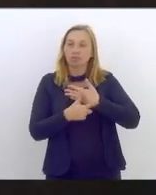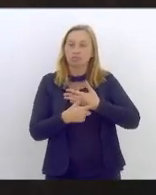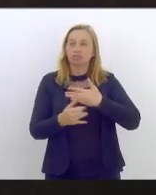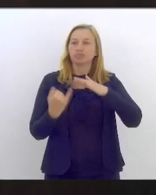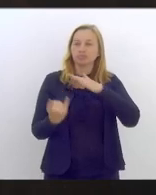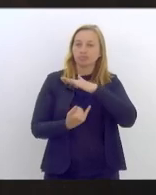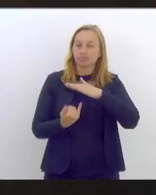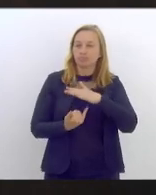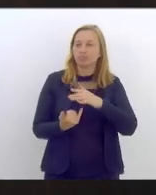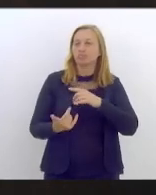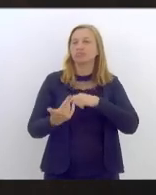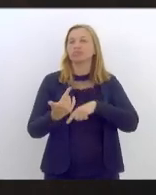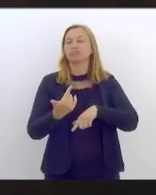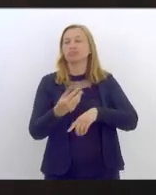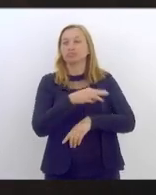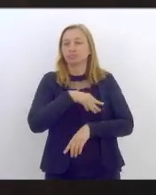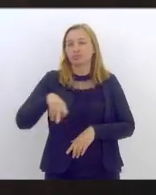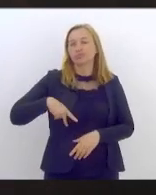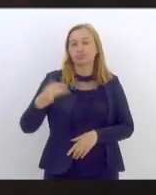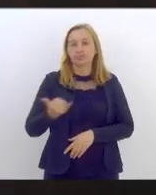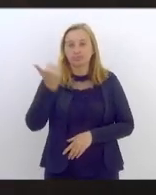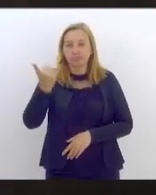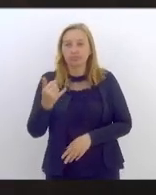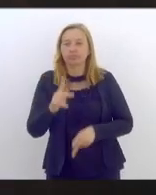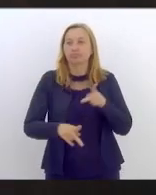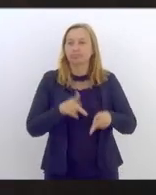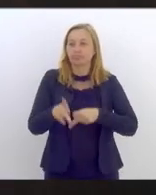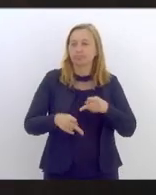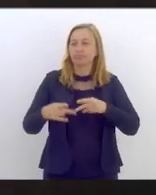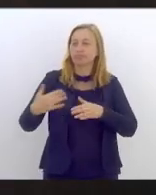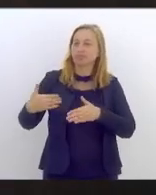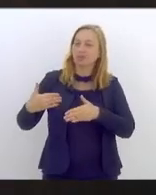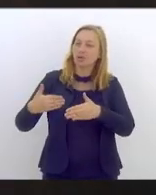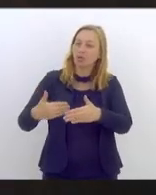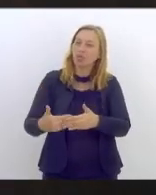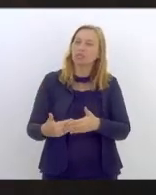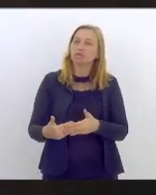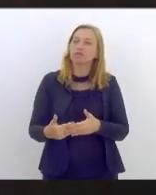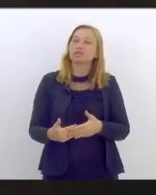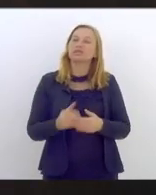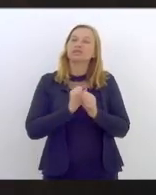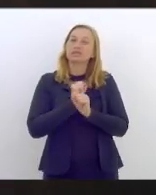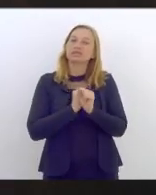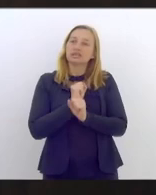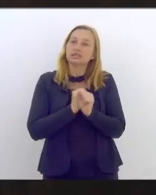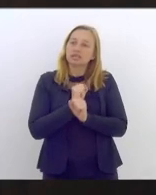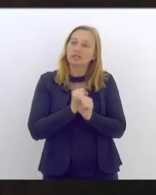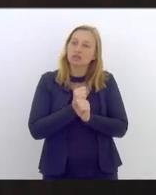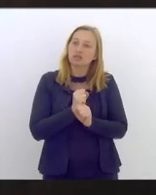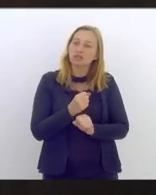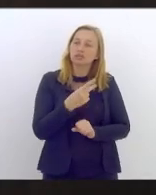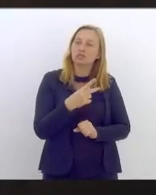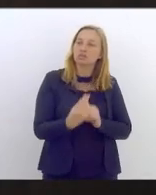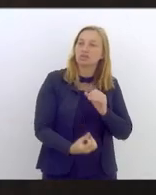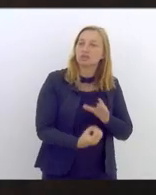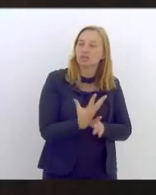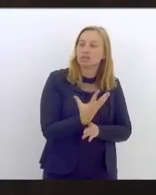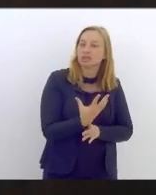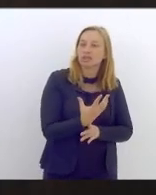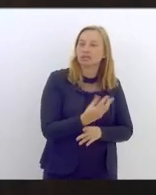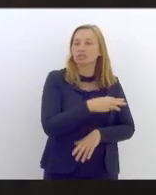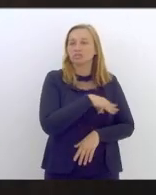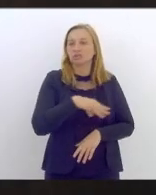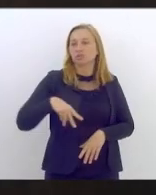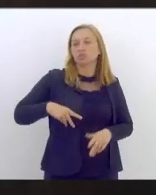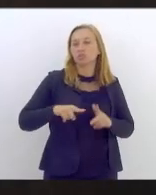importante para a população ao longo desses desses desses anos desde a sua instituição com